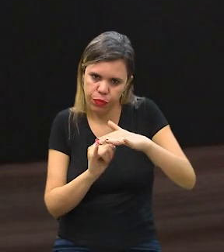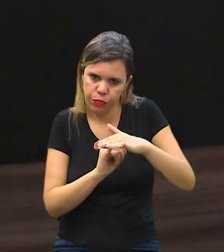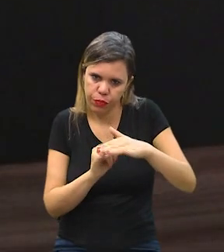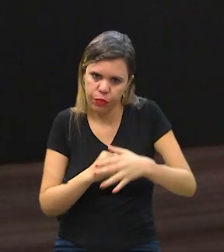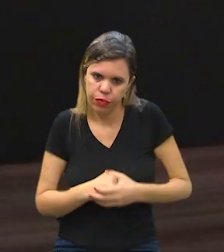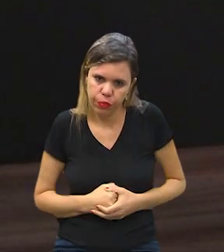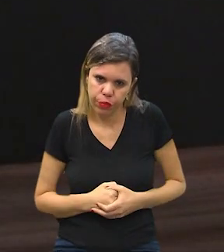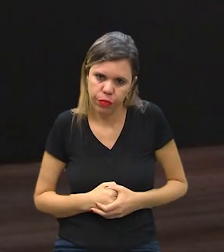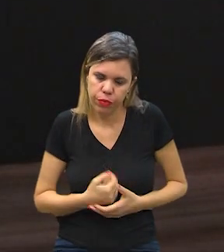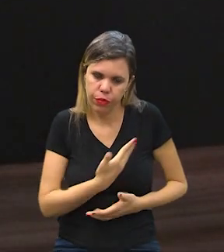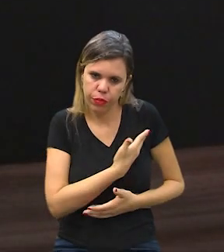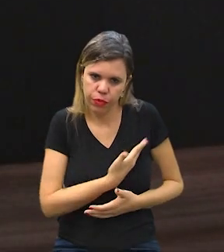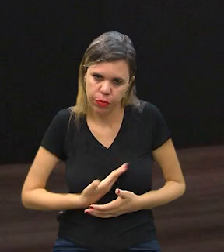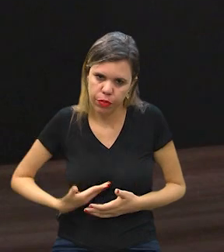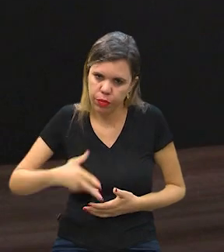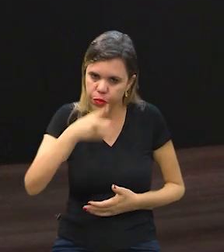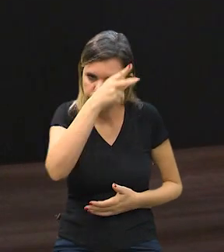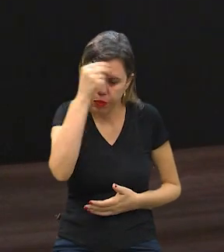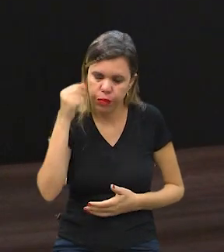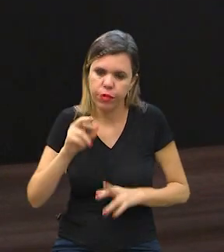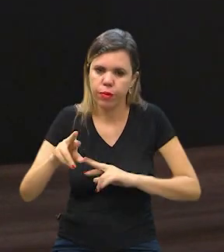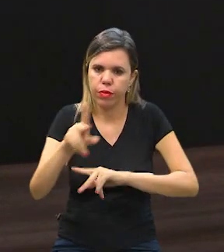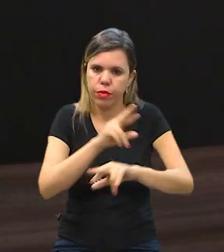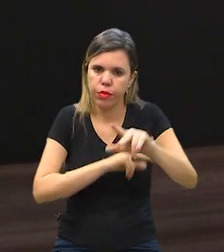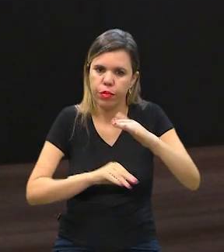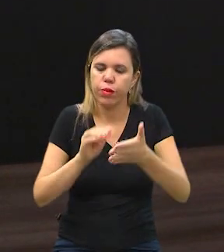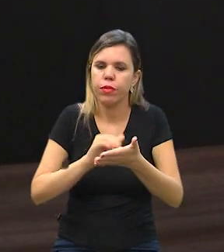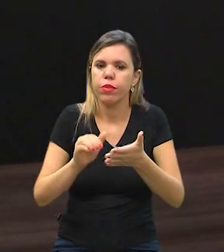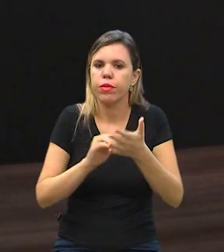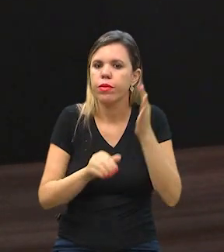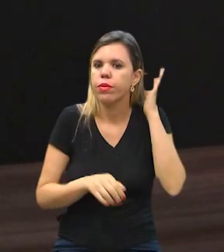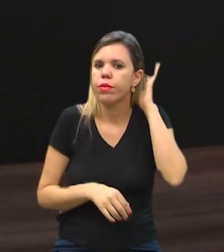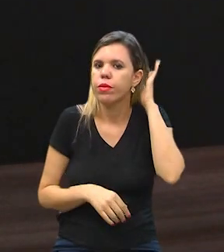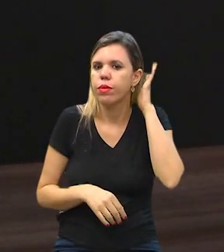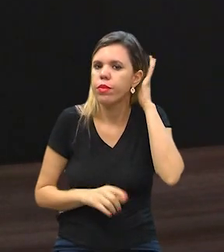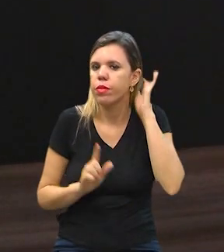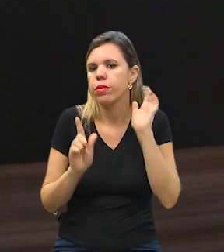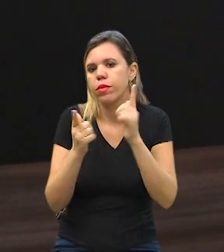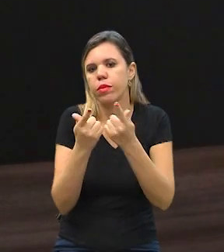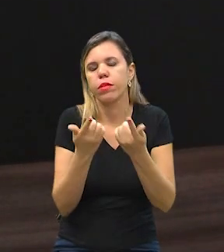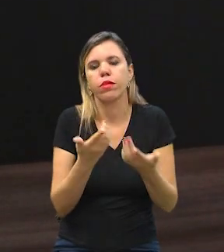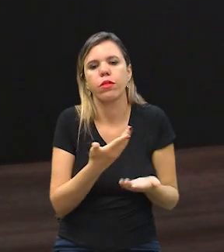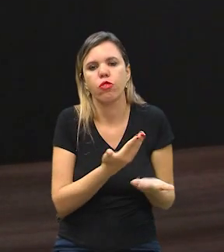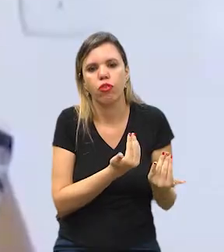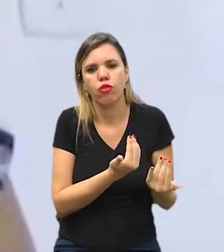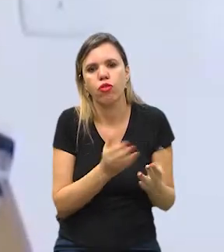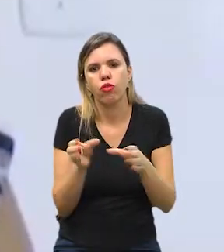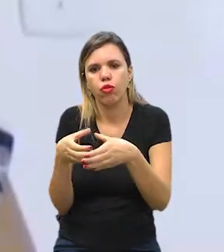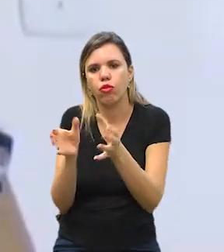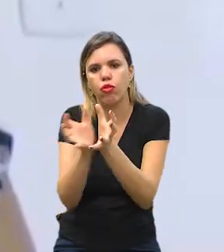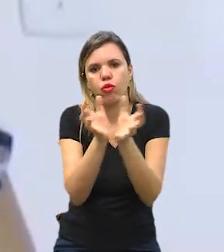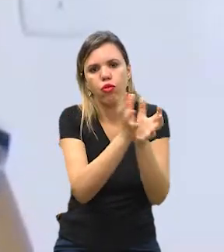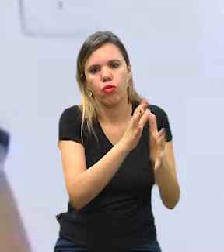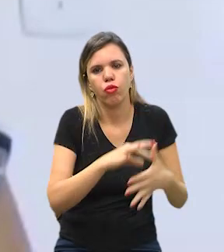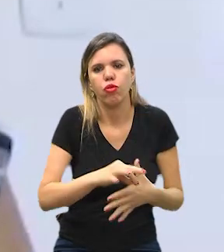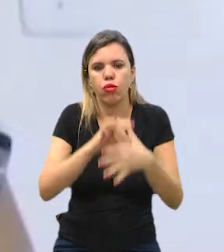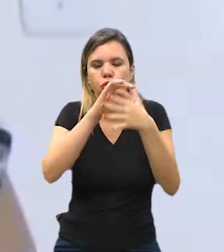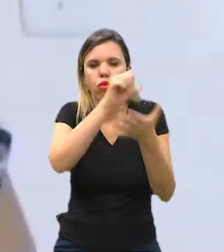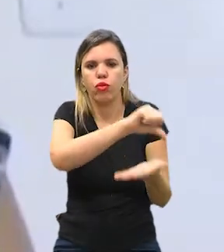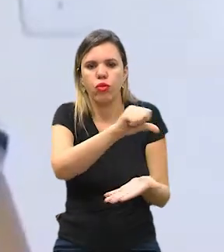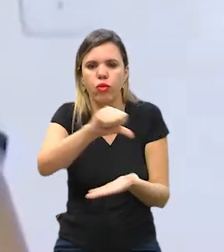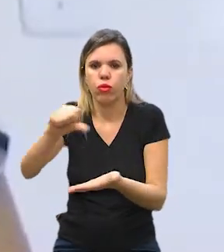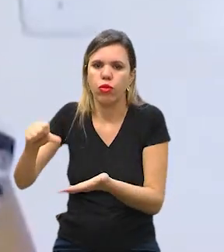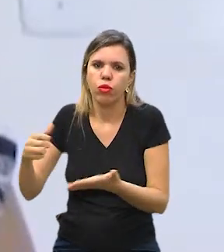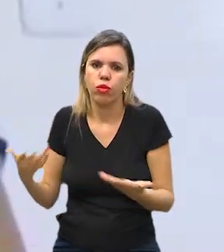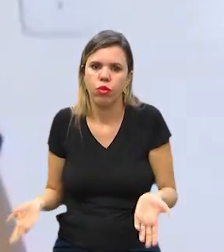outras organizações da sociedade civil, com o poder público, com as suas diversas secretarias, com grupos de jovens,